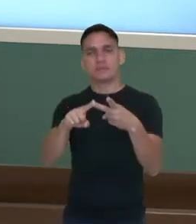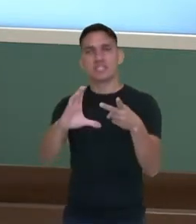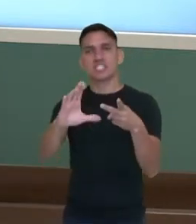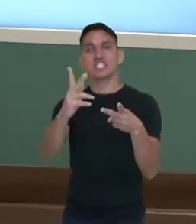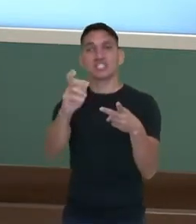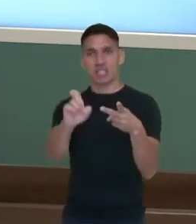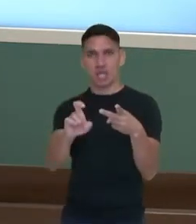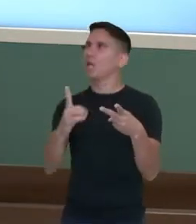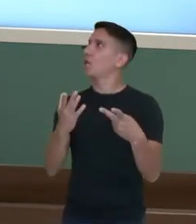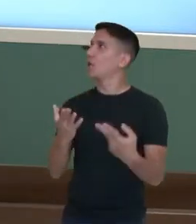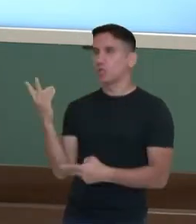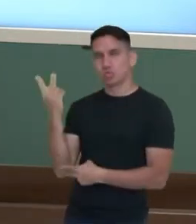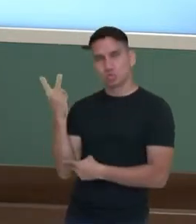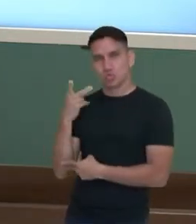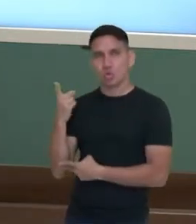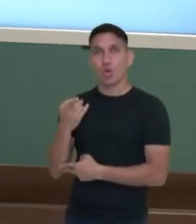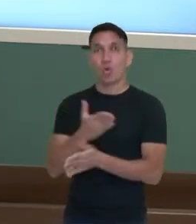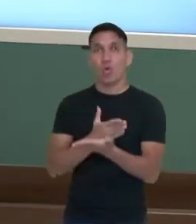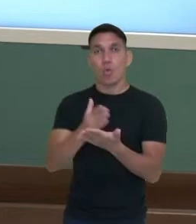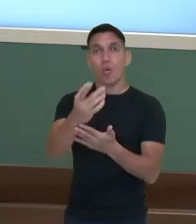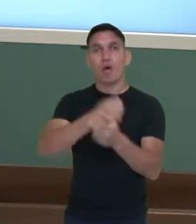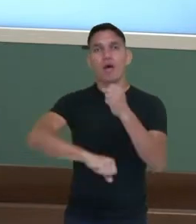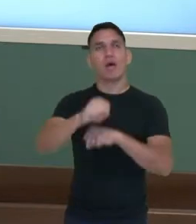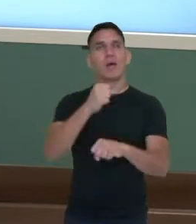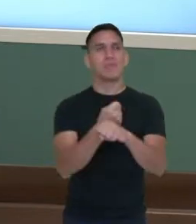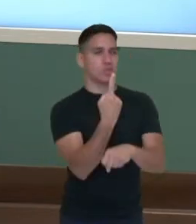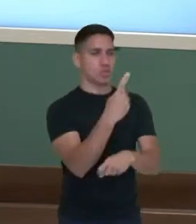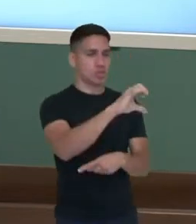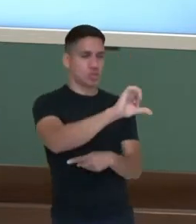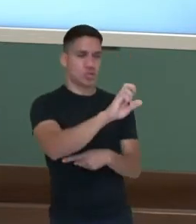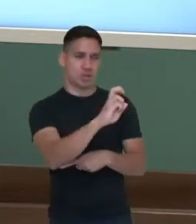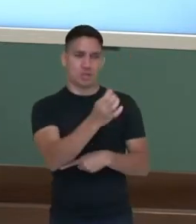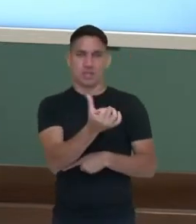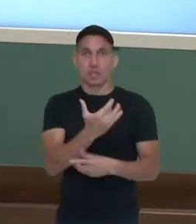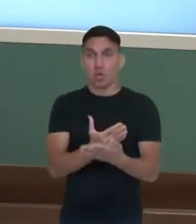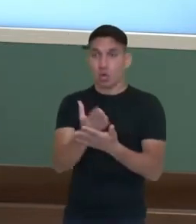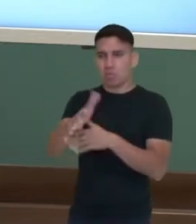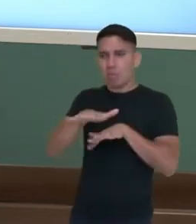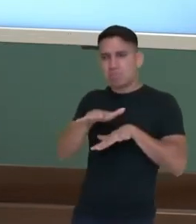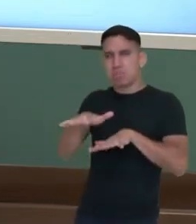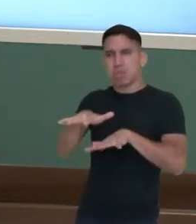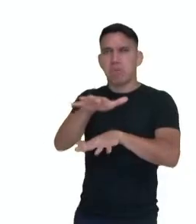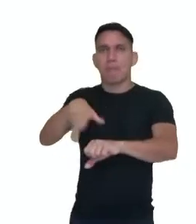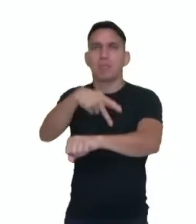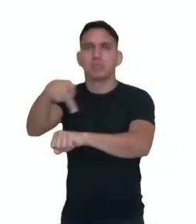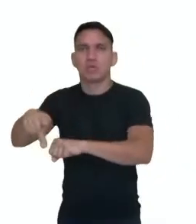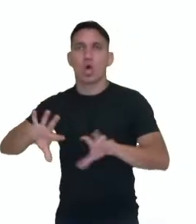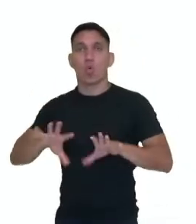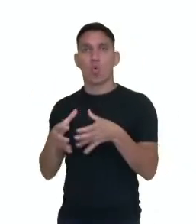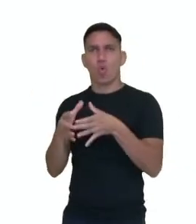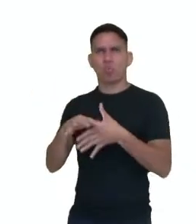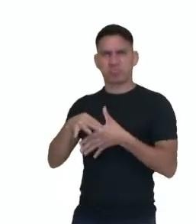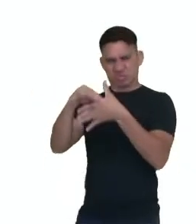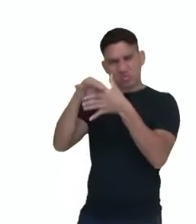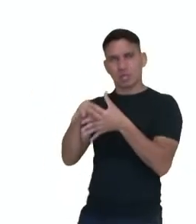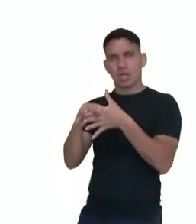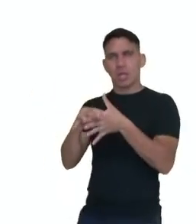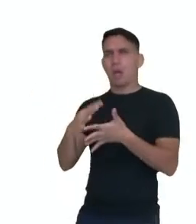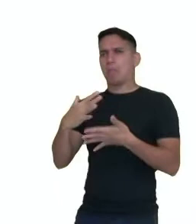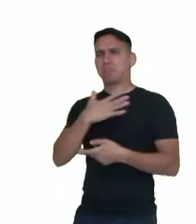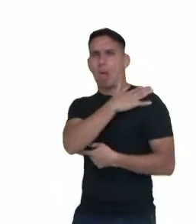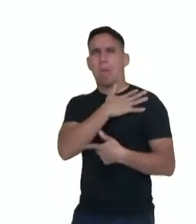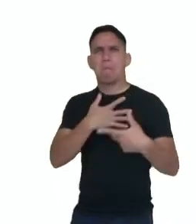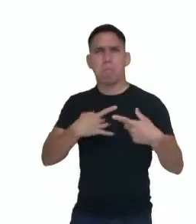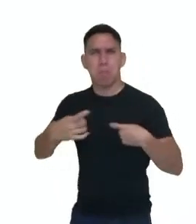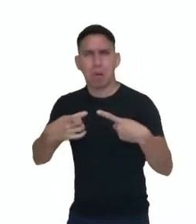de 1956, entraram no país liderando um grupo de guerrilheiros que, após muitas lutas